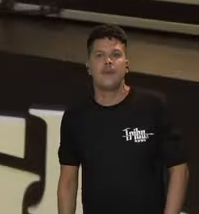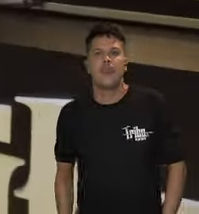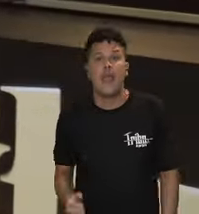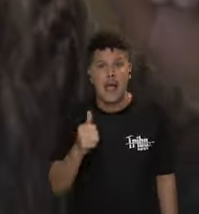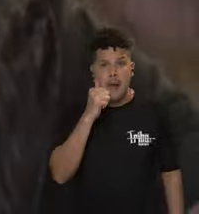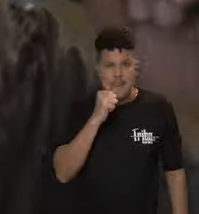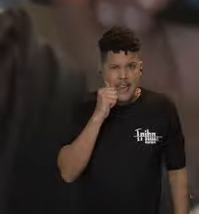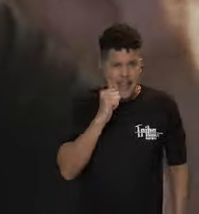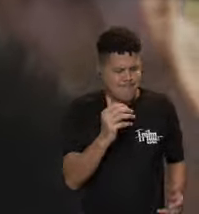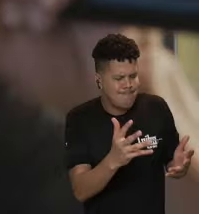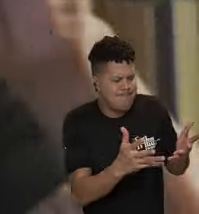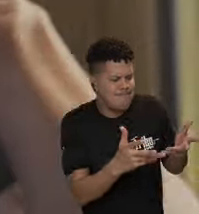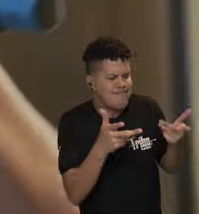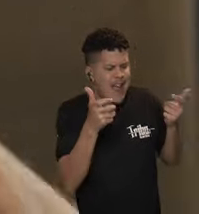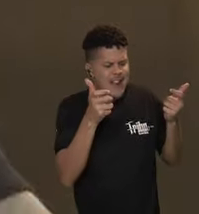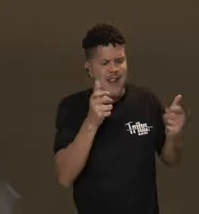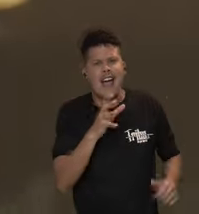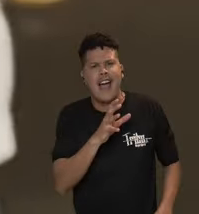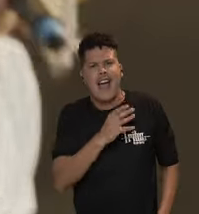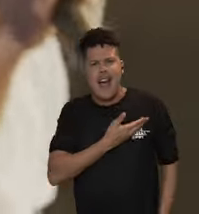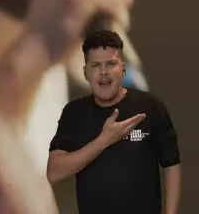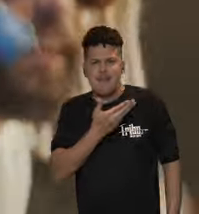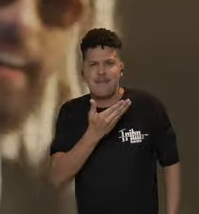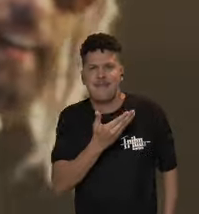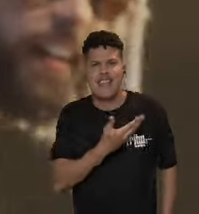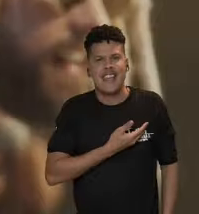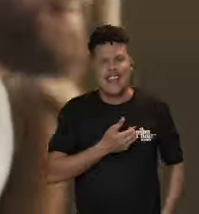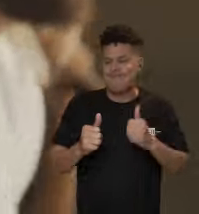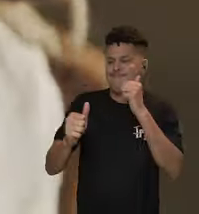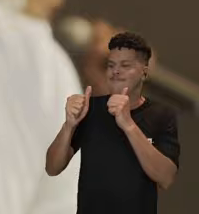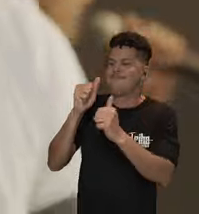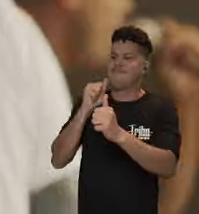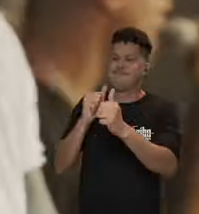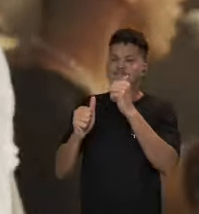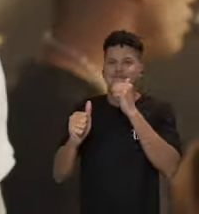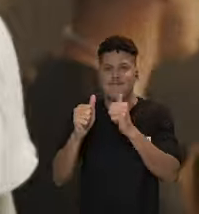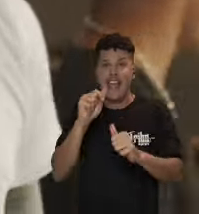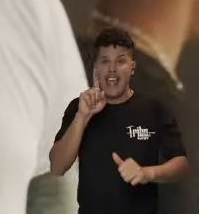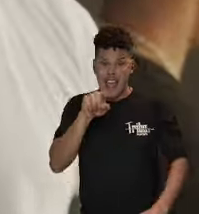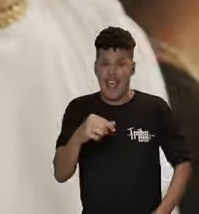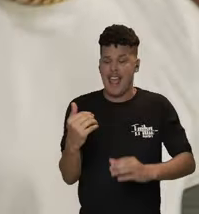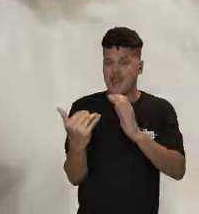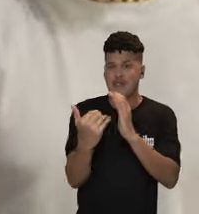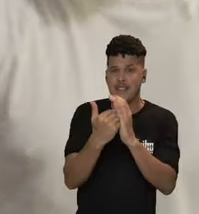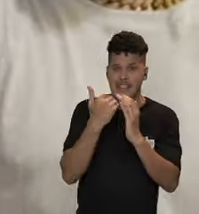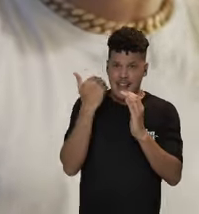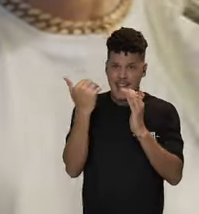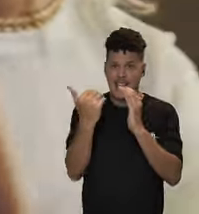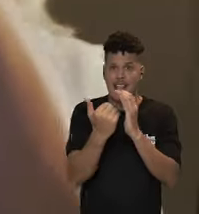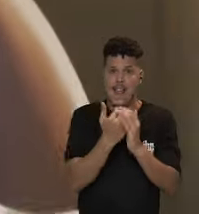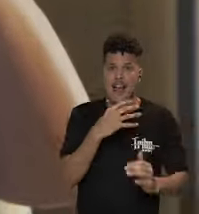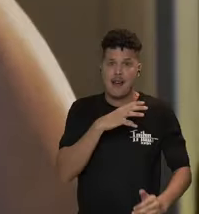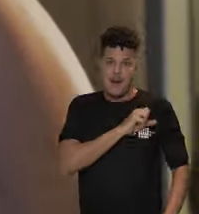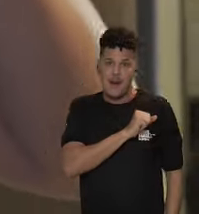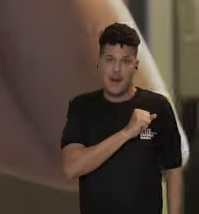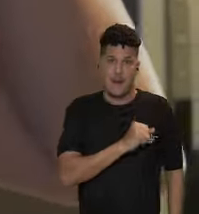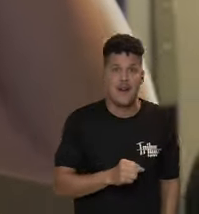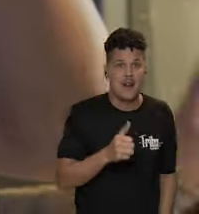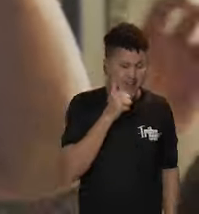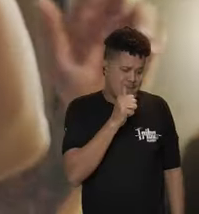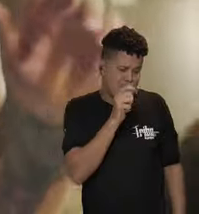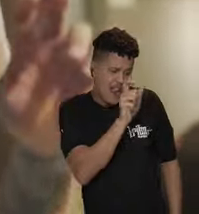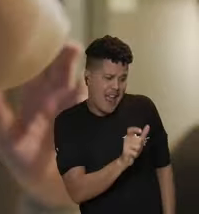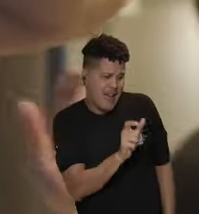Ela é melhor amiga pra beber. Ela é minha conselheira no amor. Ela é o